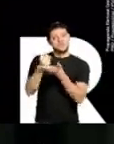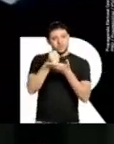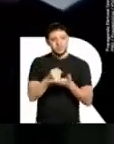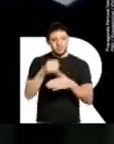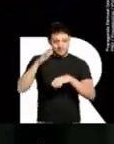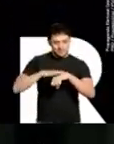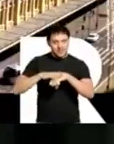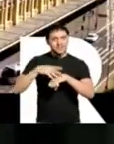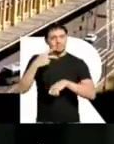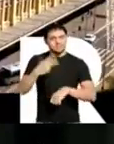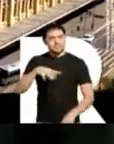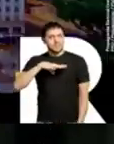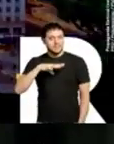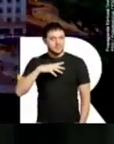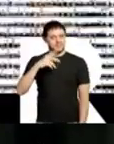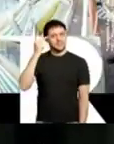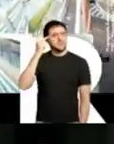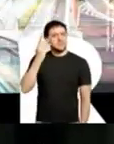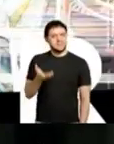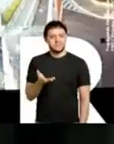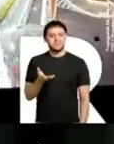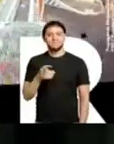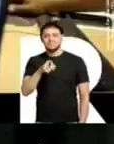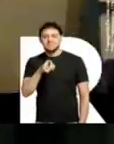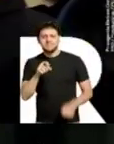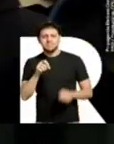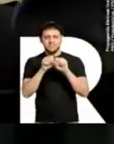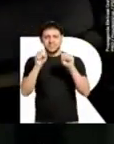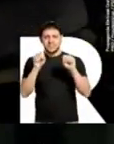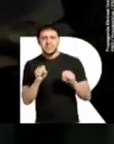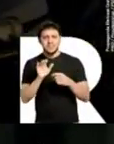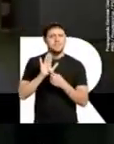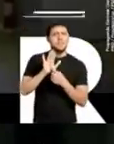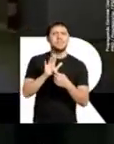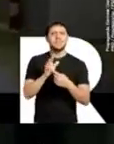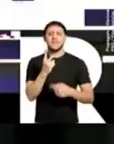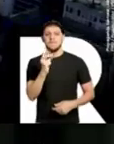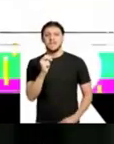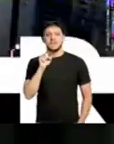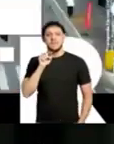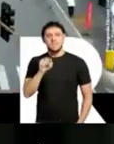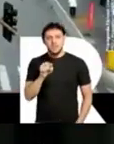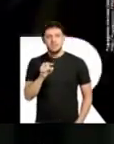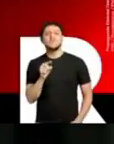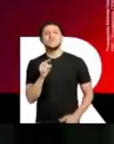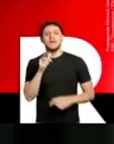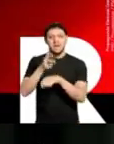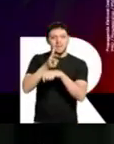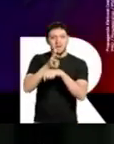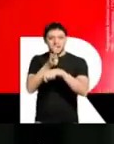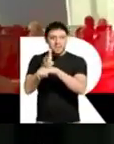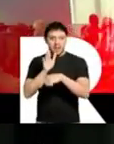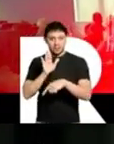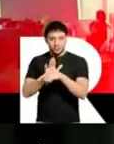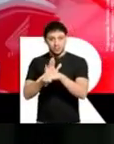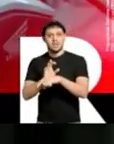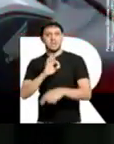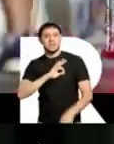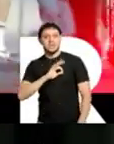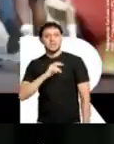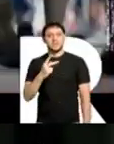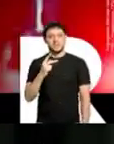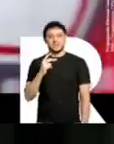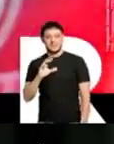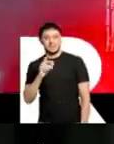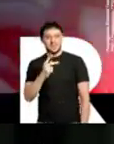nós trouxemos e fizemos aqui na nossa cidade. Esse sistema, as 20 mil câmeras em toda a cidade, vai ajudar a Polícia